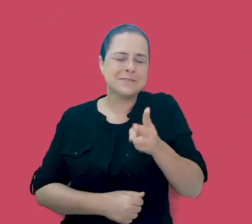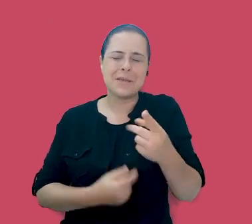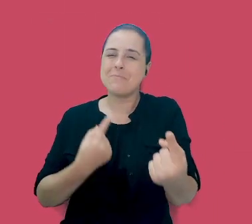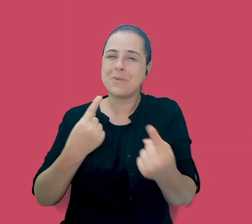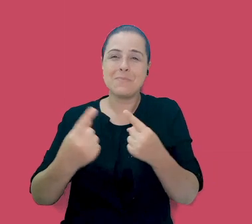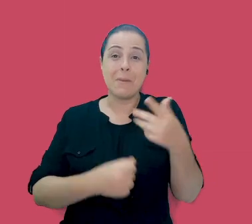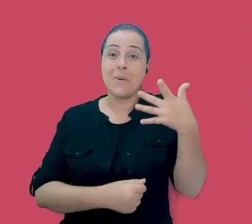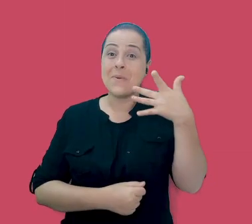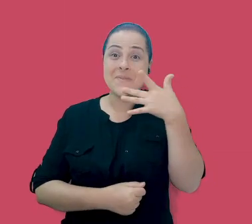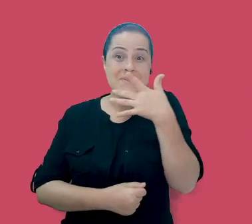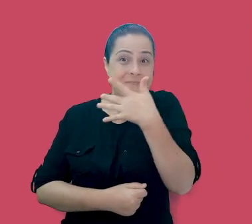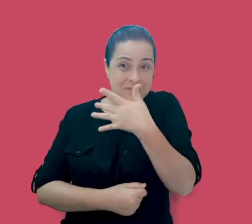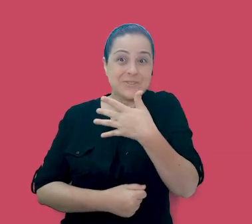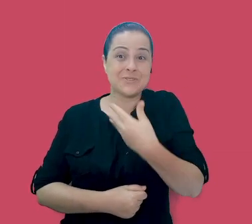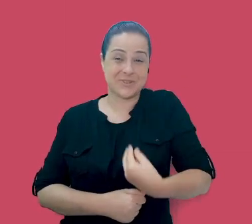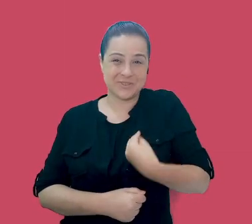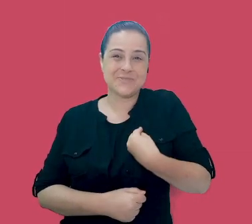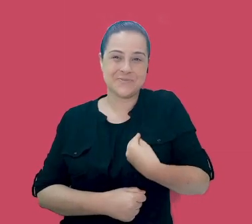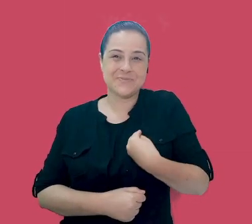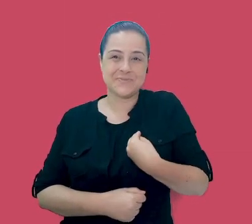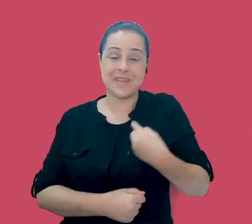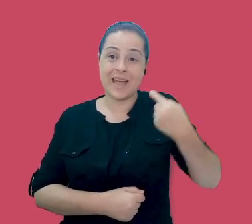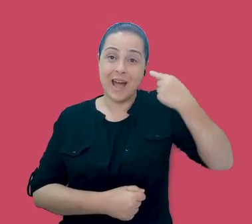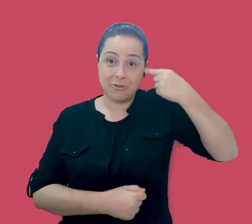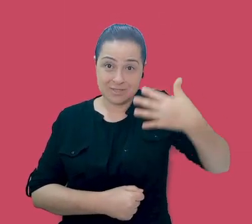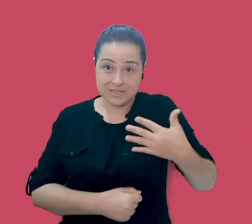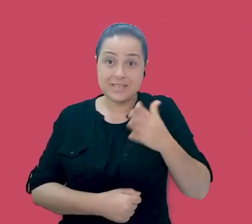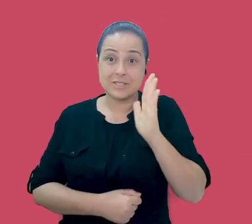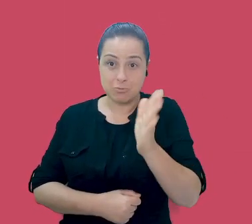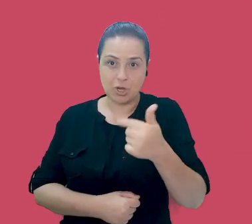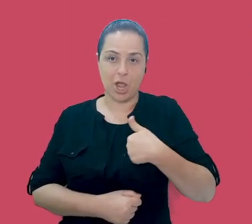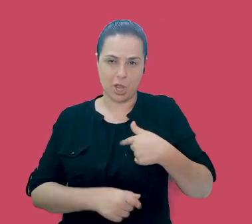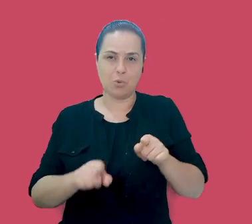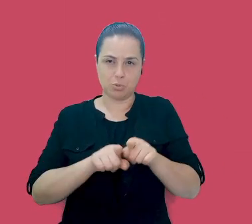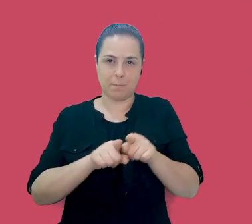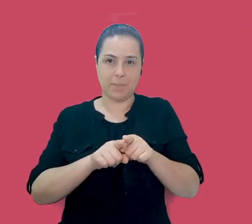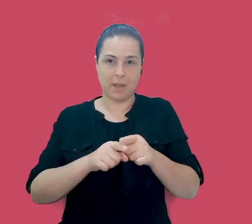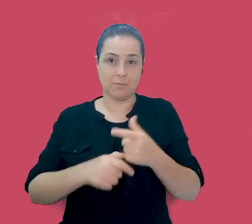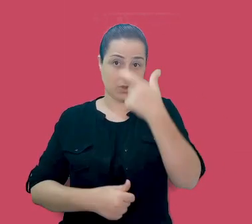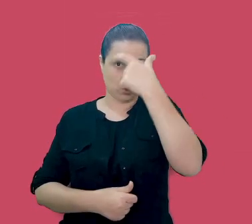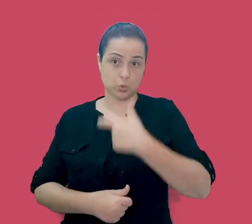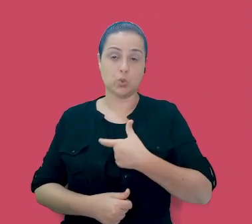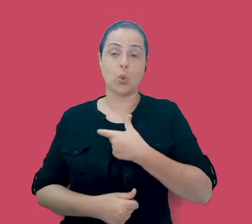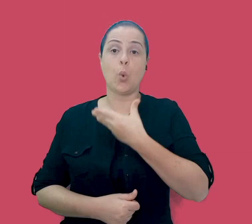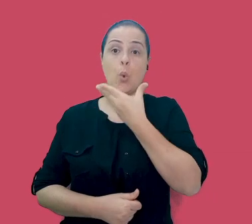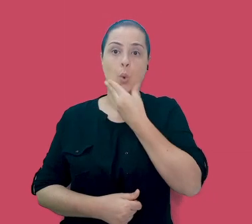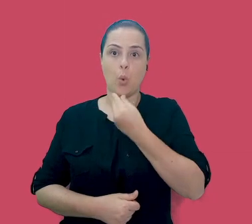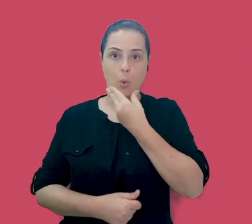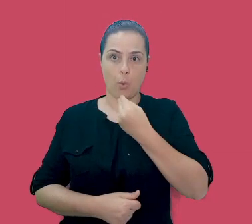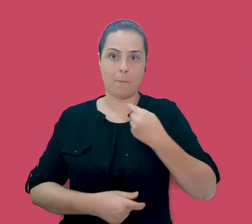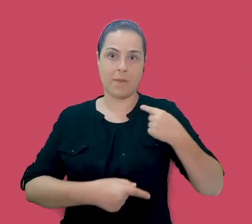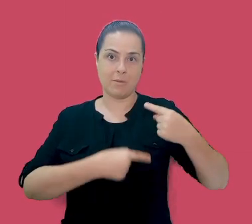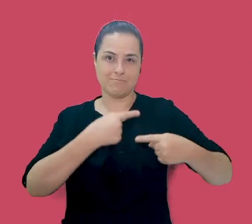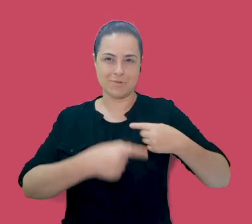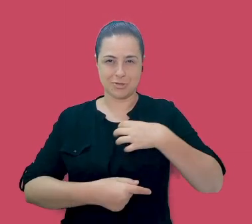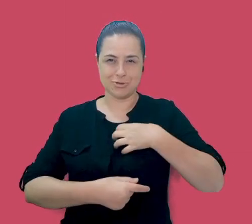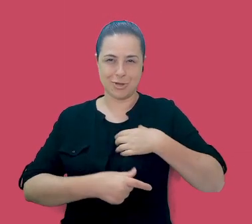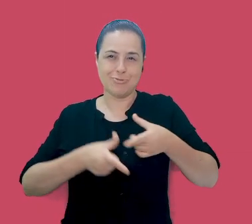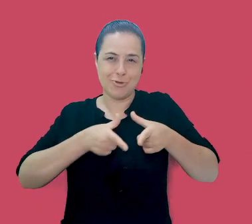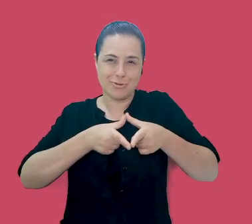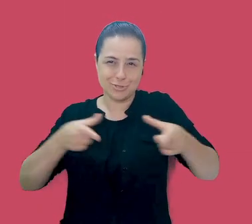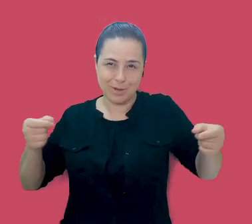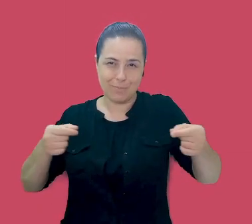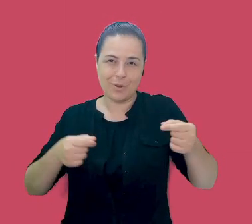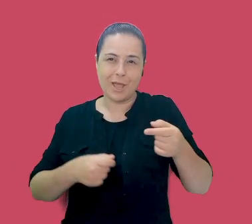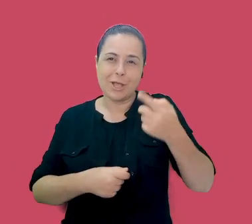muito gostoso. Já que vocês fizeram a descrição, eu vou fazer a minha. Eu sou um homem japonês. Eu tô ficando calvo